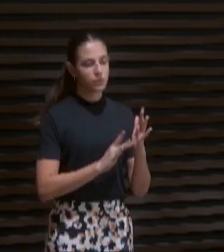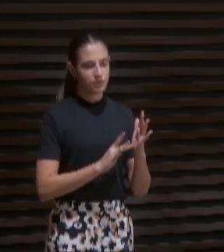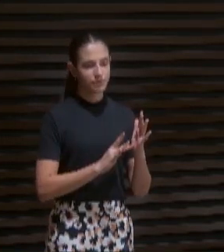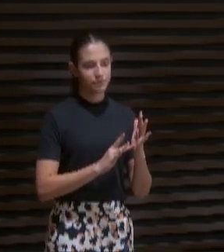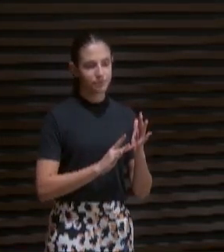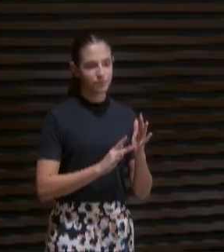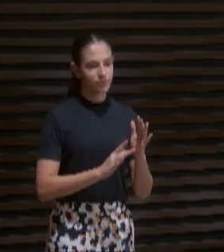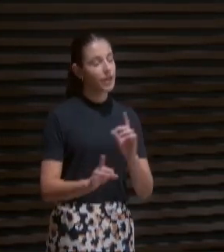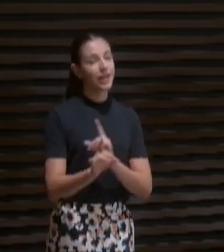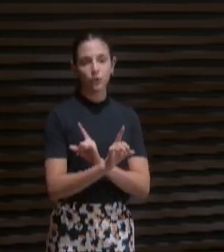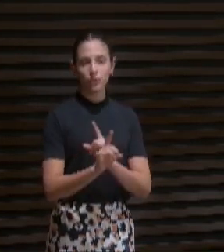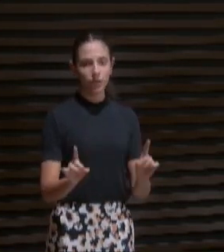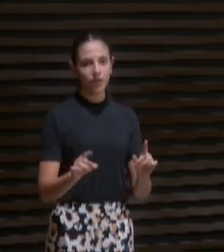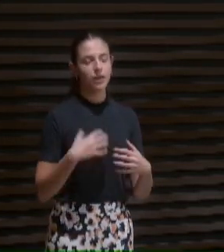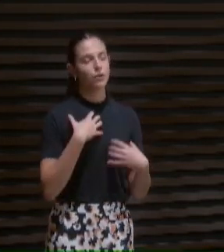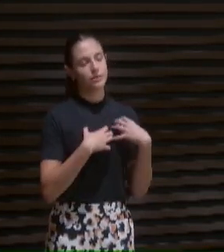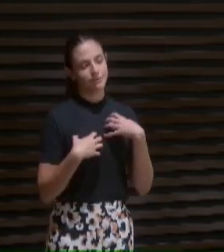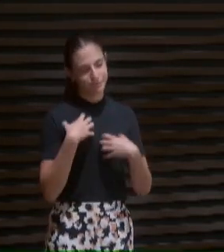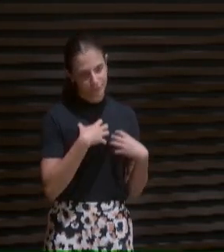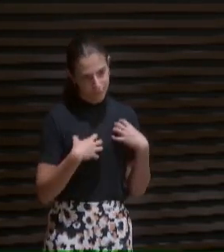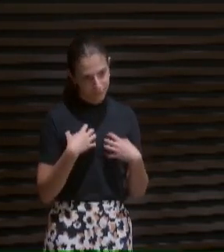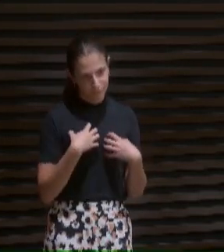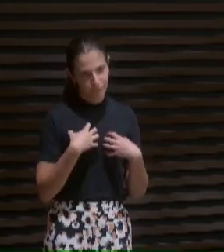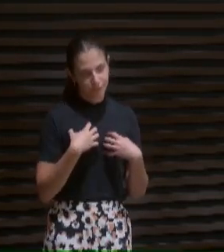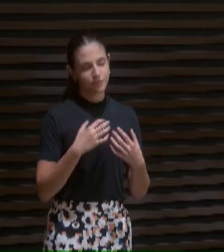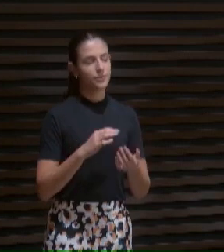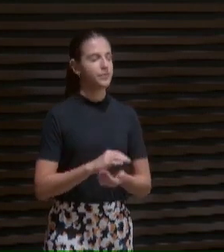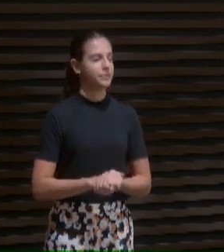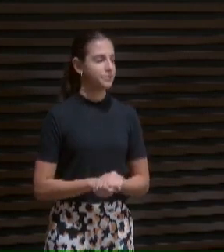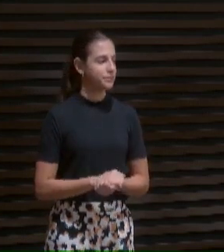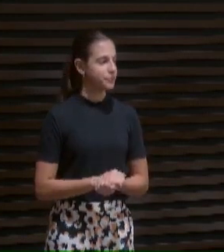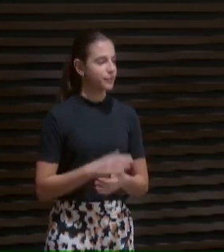não se turbe, não se perturbe.